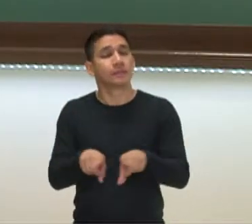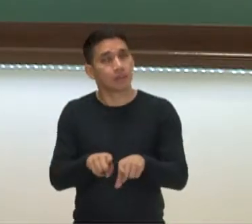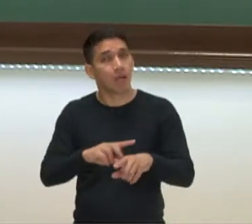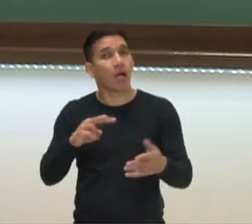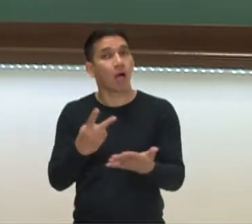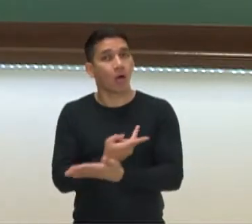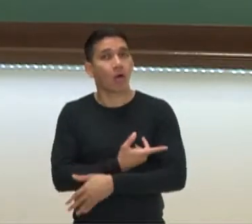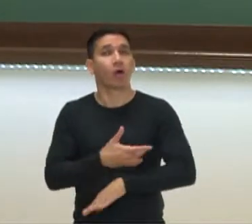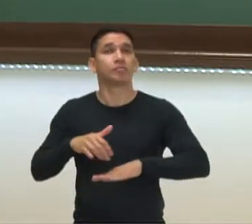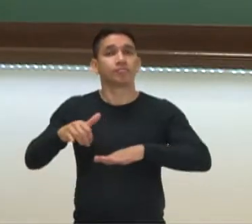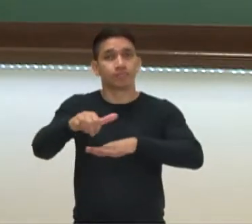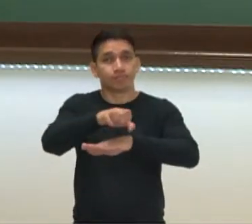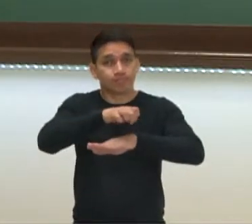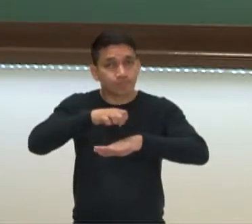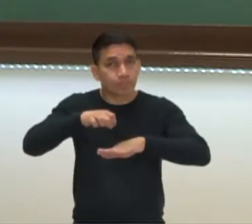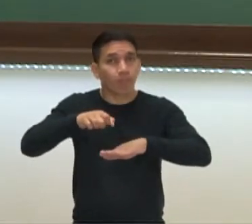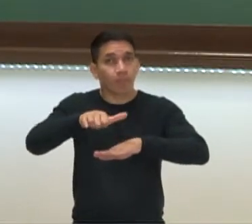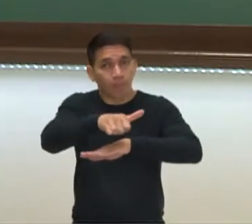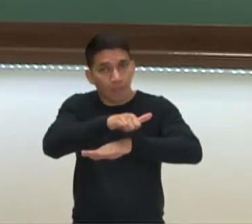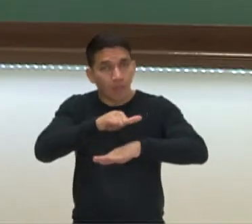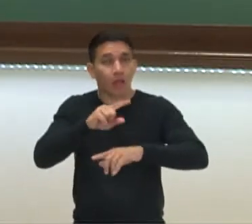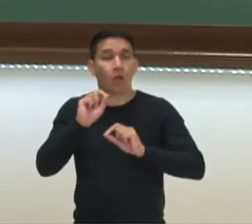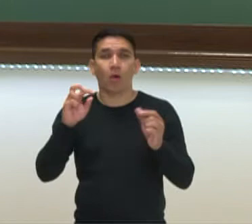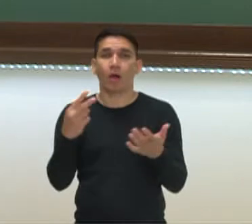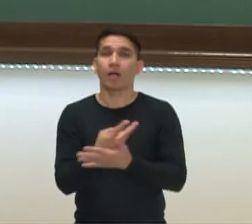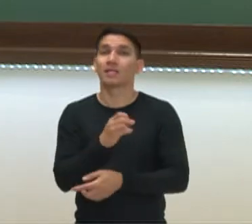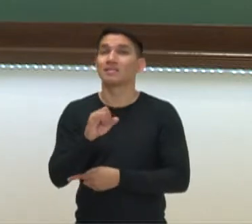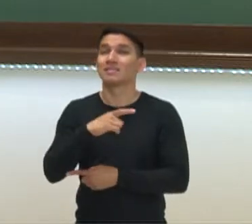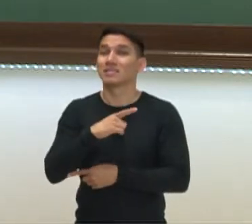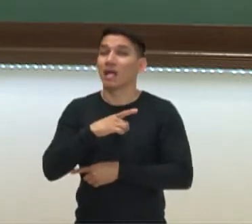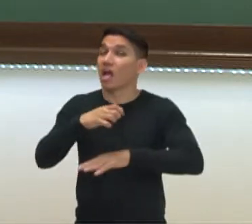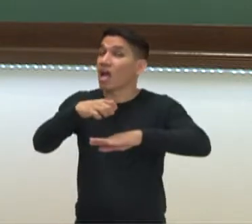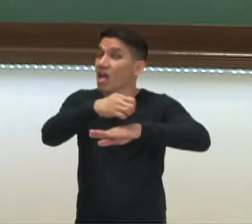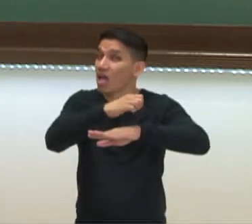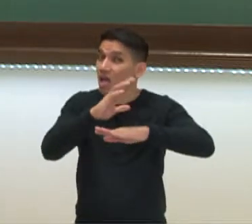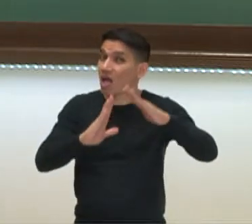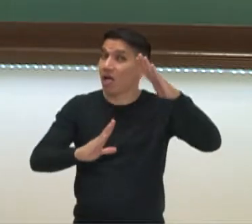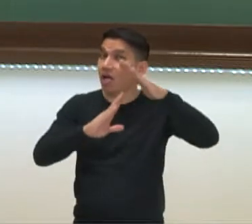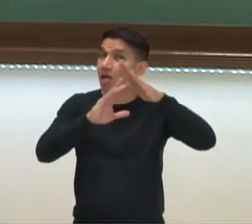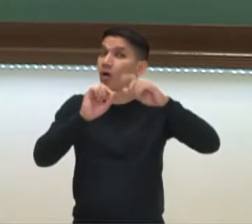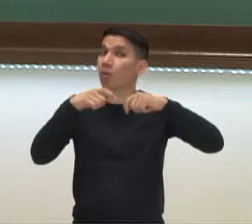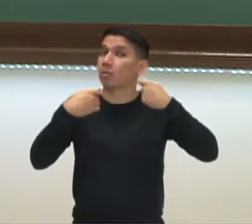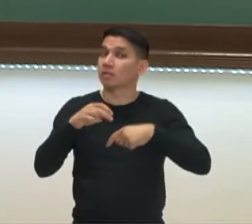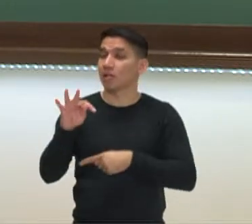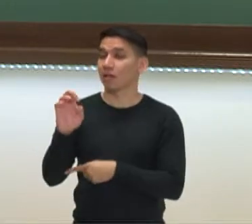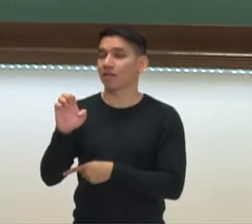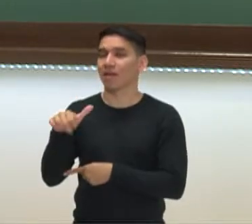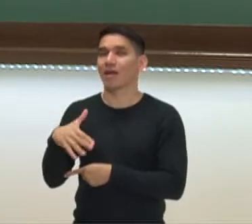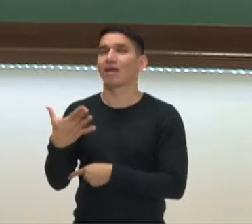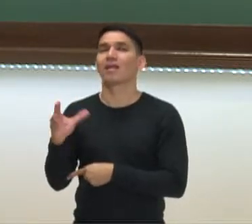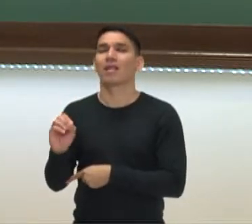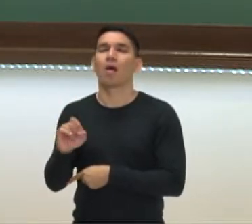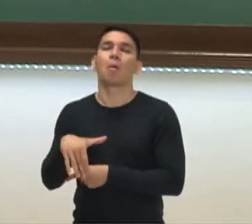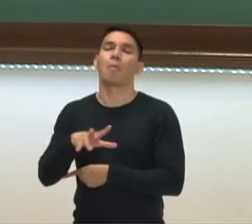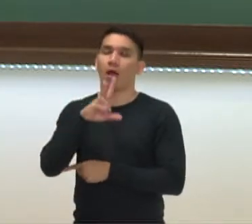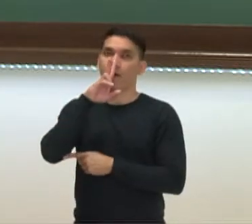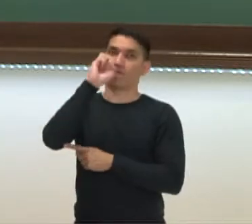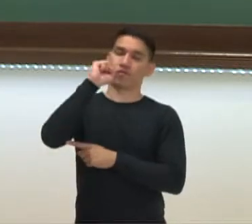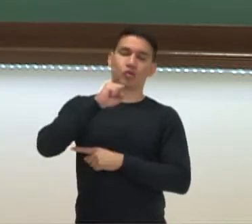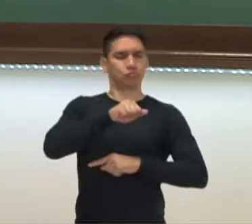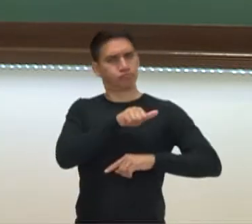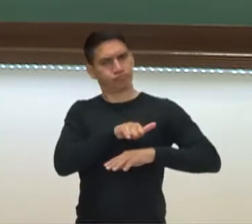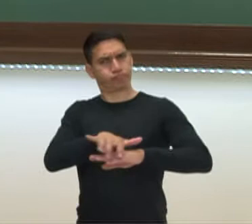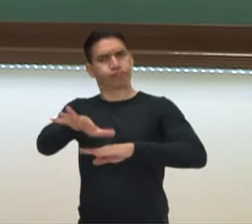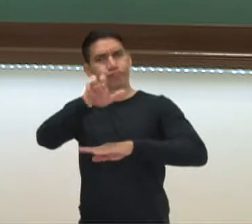elétrico. Quando tem uma resistência elétrica alta, significa que eu preciso de mais tensão para poder fazer a corrente elétrica